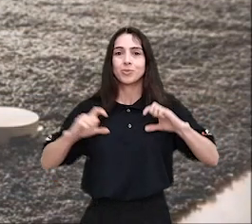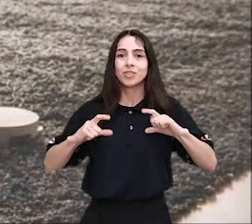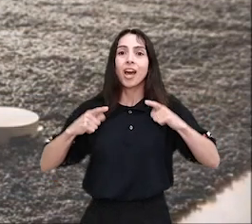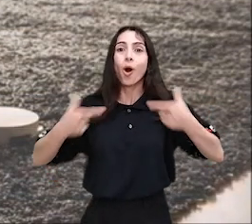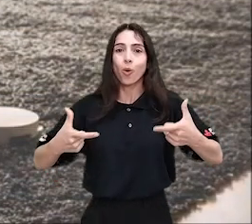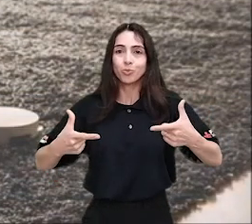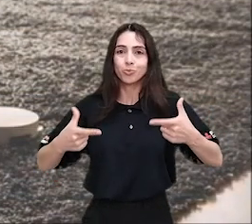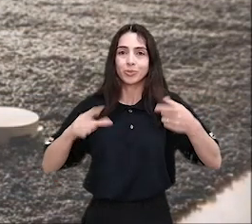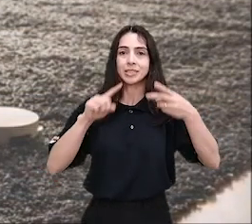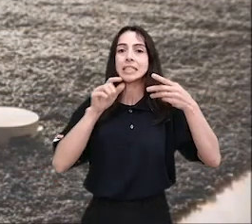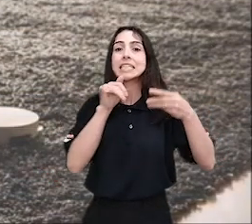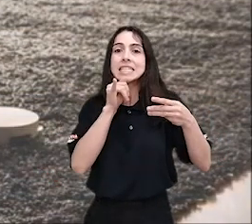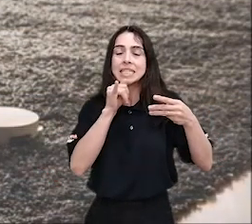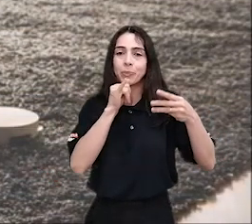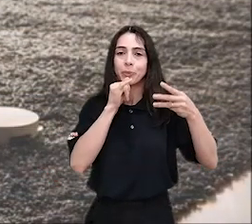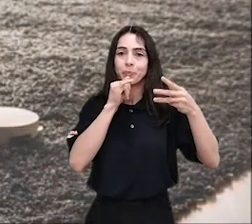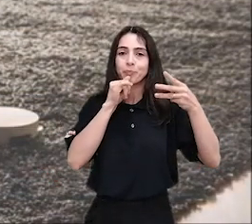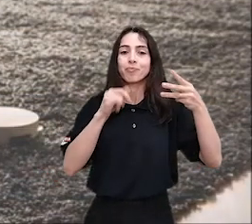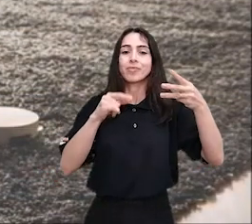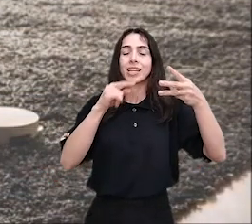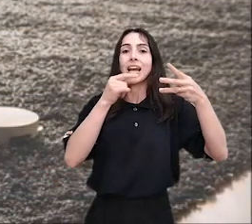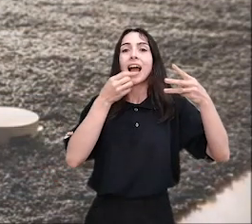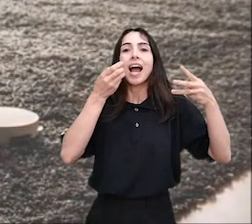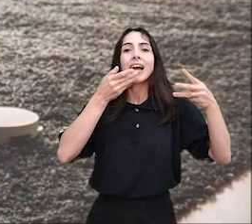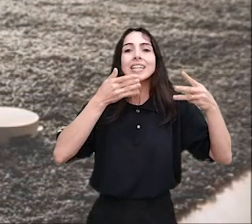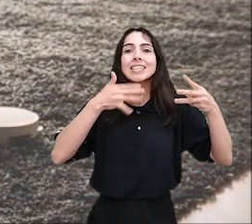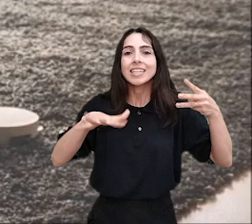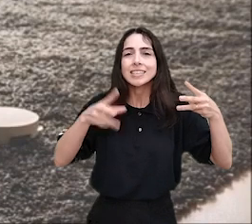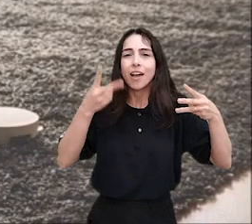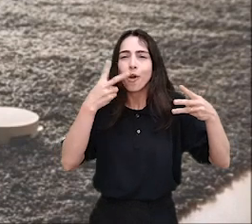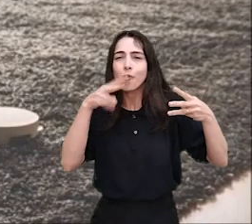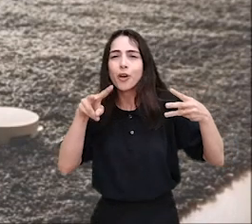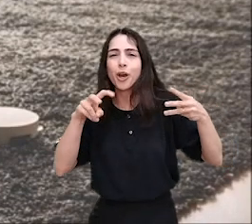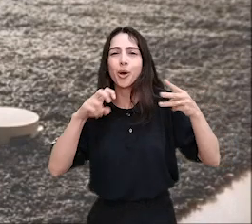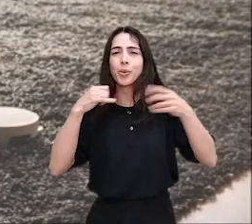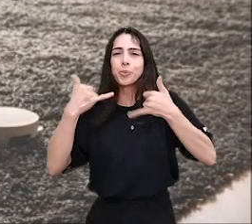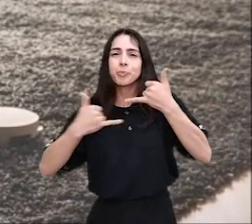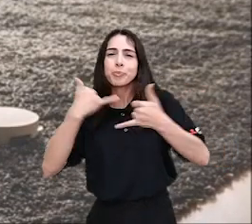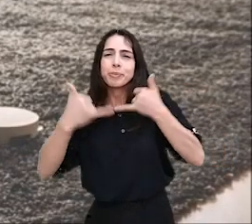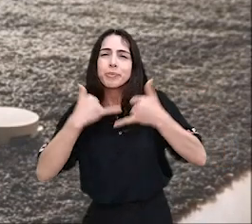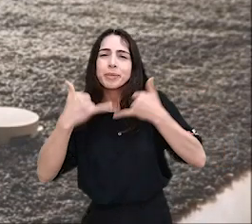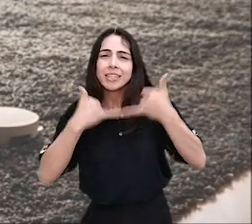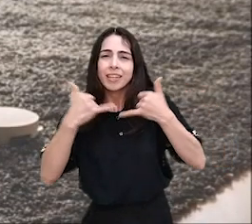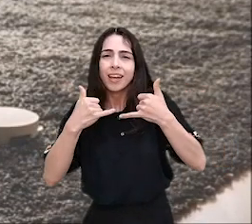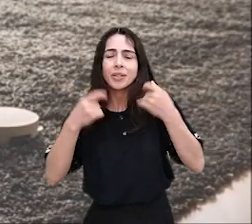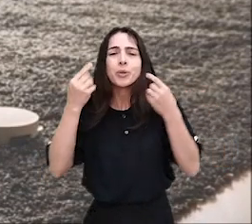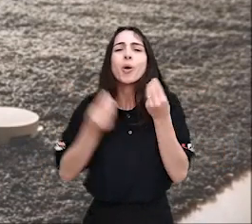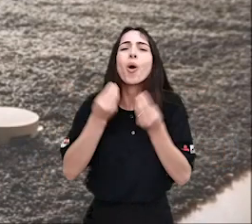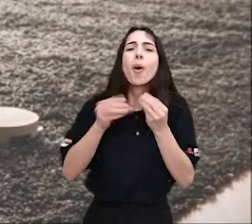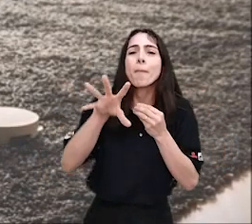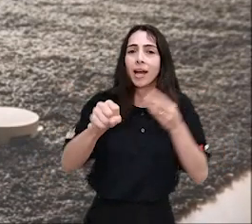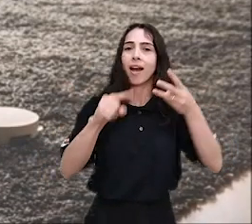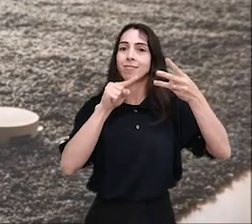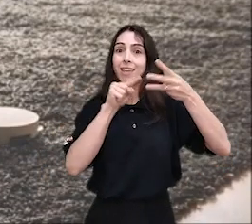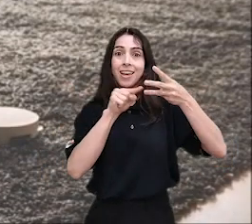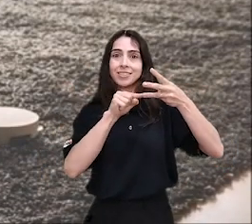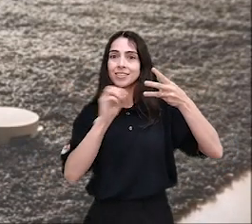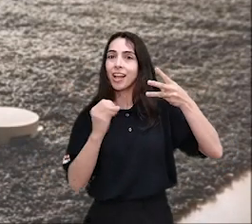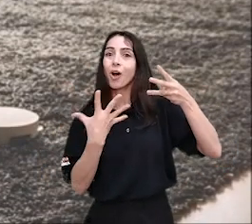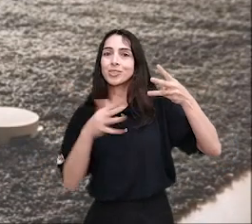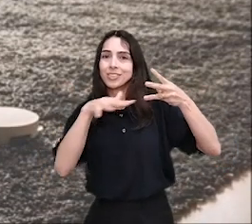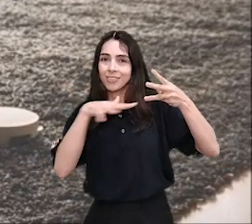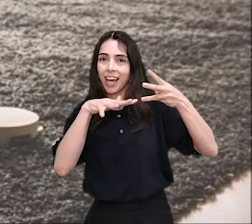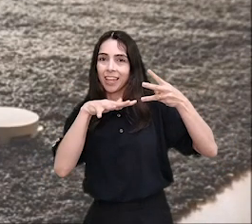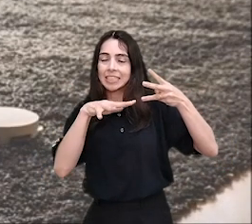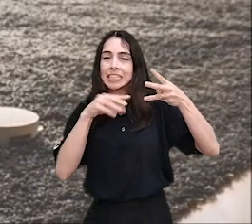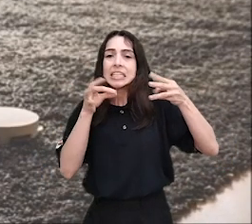sente o desejo de pegar e elabora um plano para essa tarefa, área terciária. A sequência dessa organização ocorre internamente,